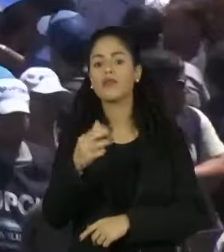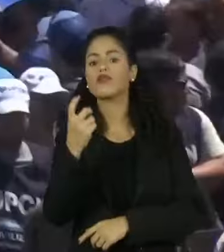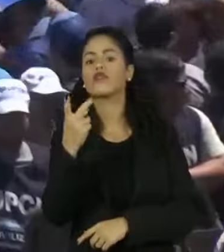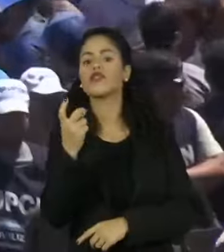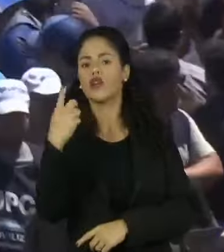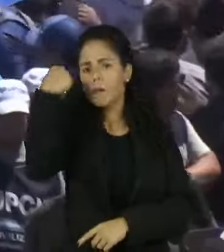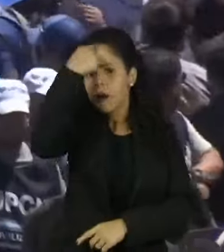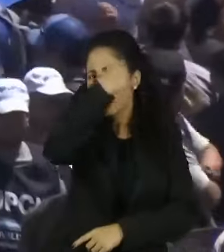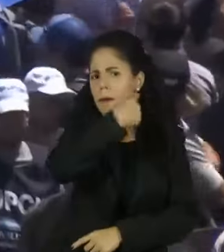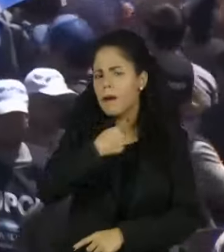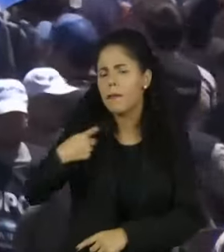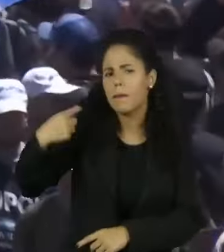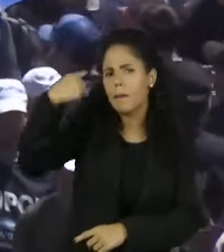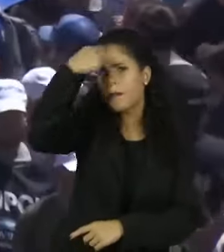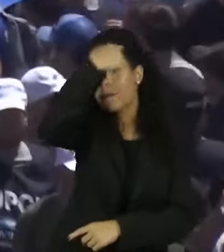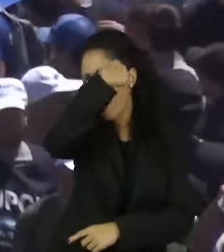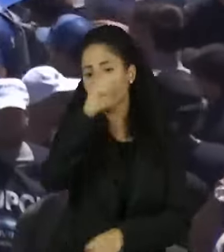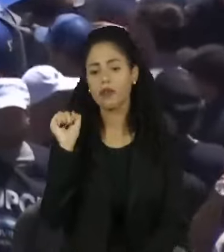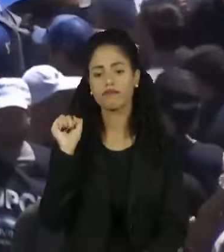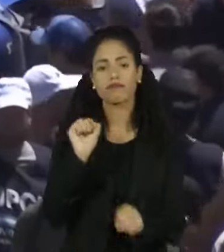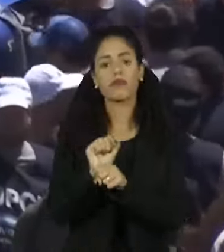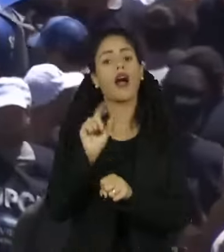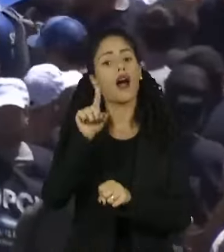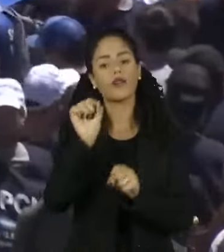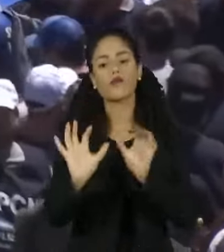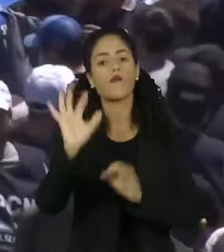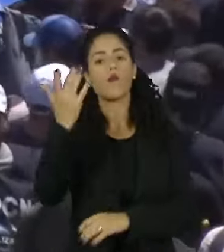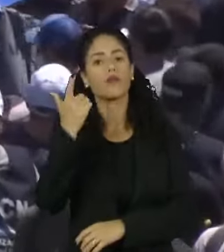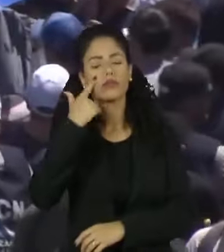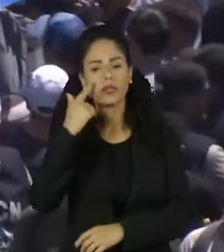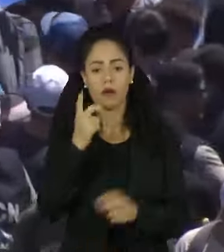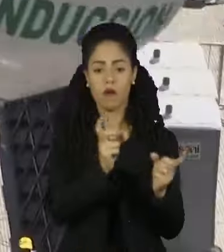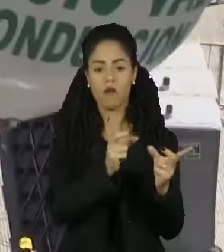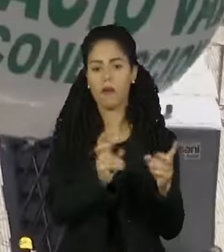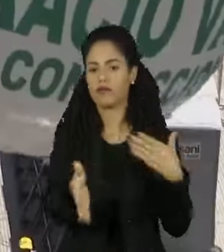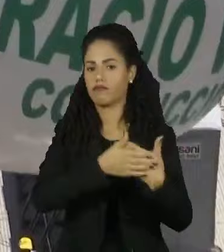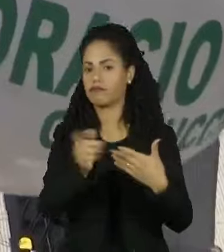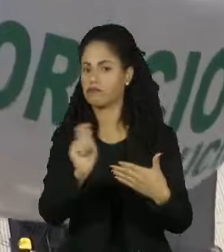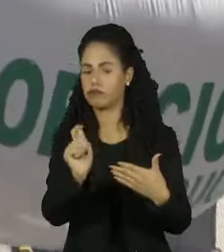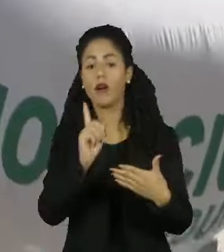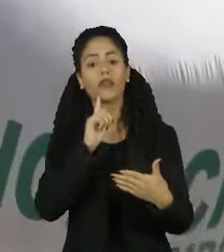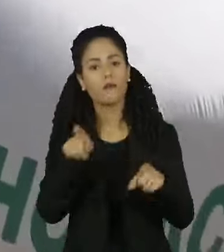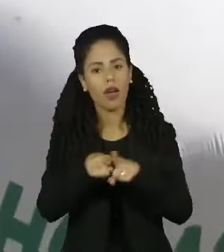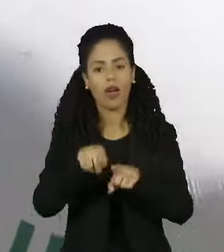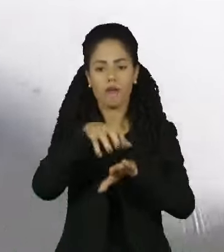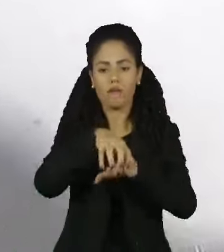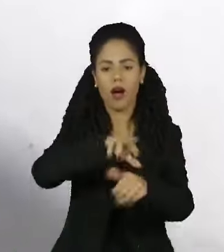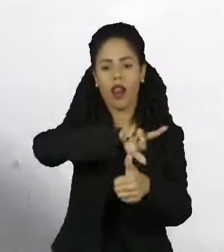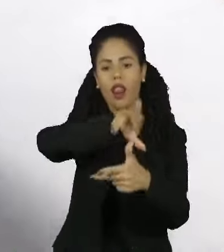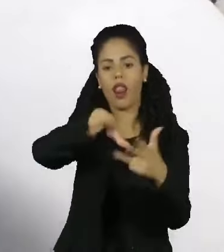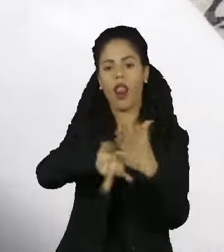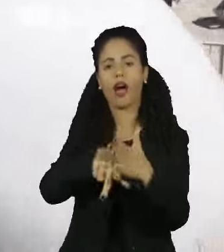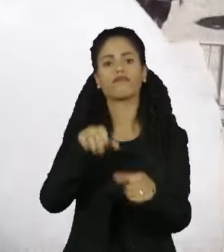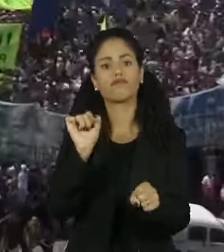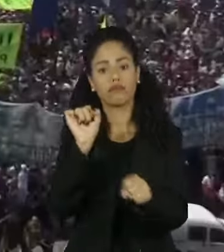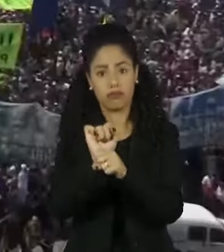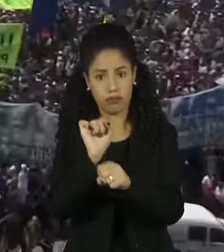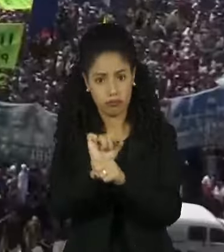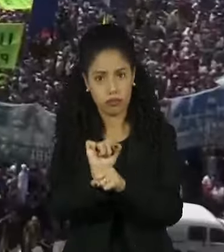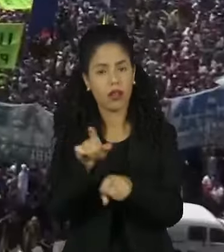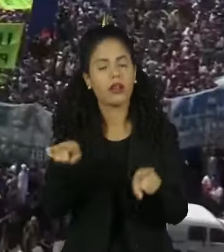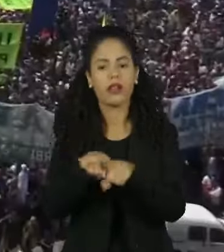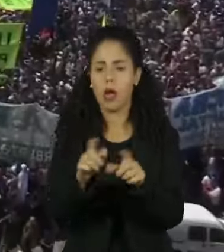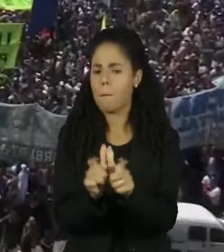horas e manteve os serviços essenciais funcionando. O comércio não fechou, o transporte público parou no horário de pico.